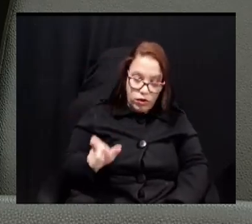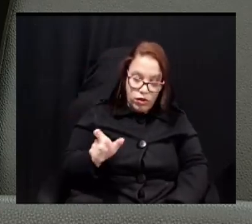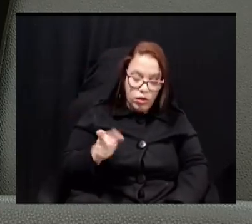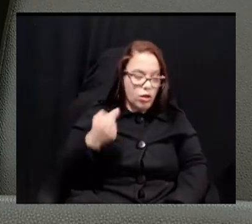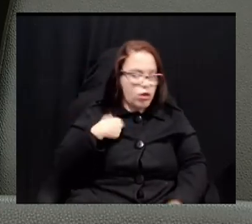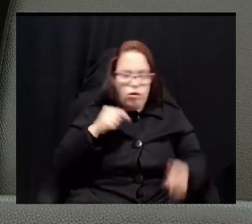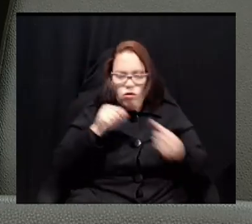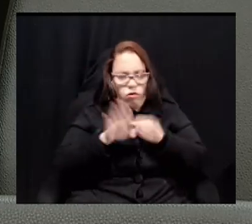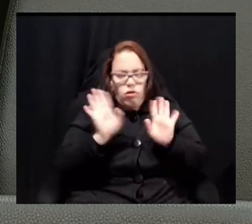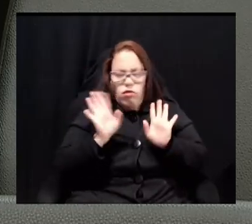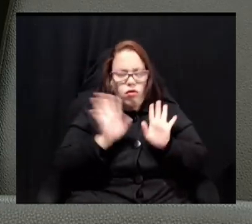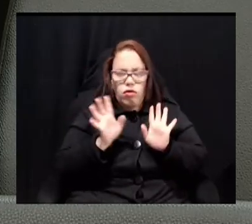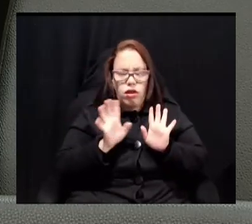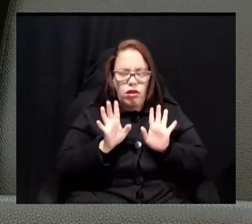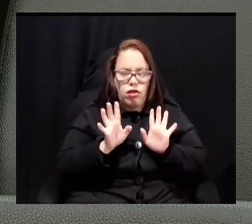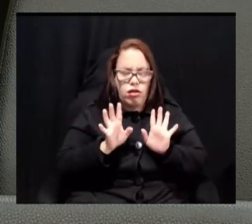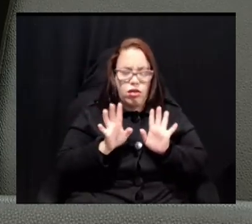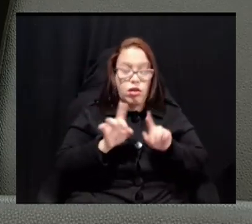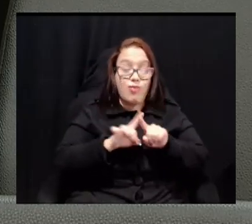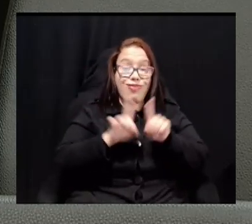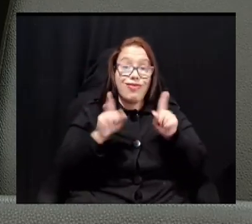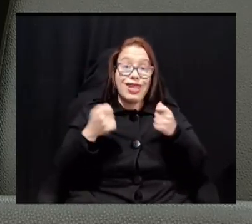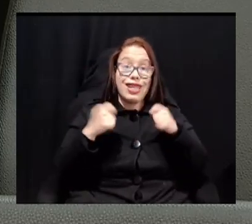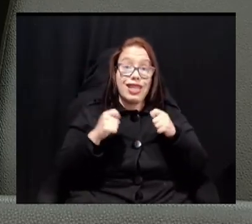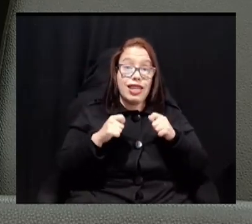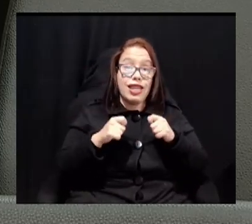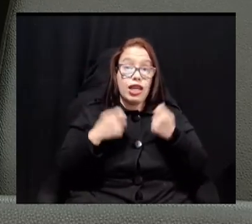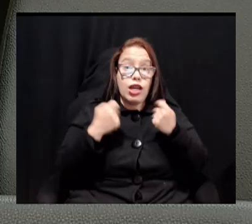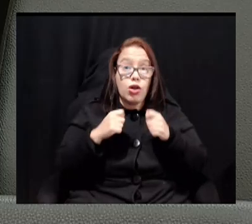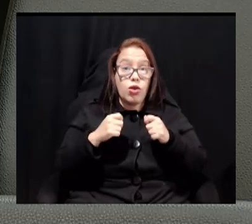ter. Mas nós precisamos disciplinar quem pode entrar ou